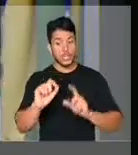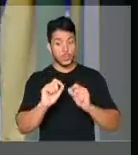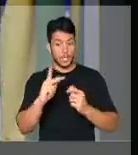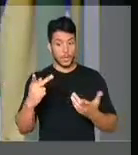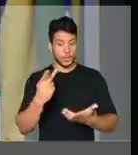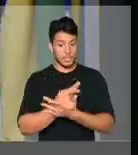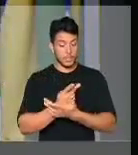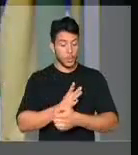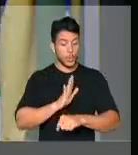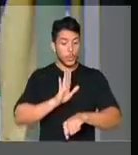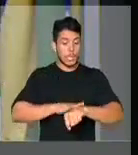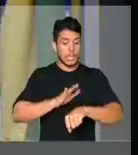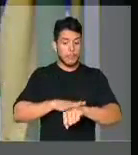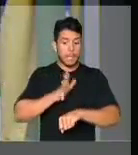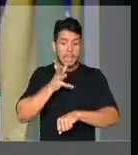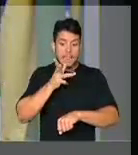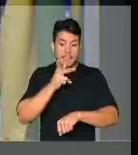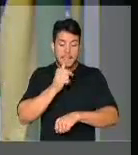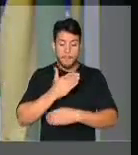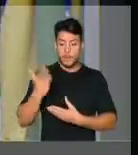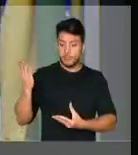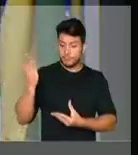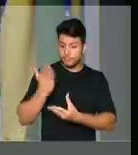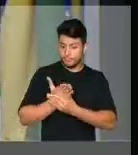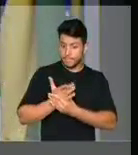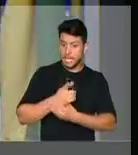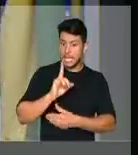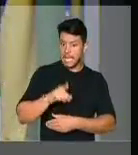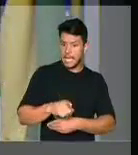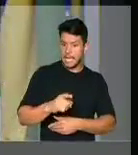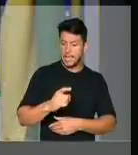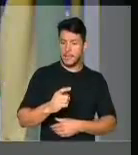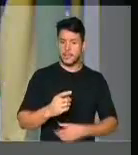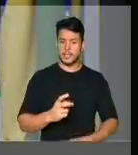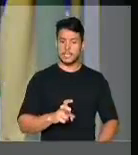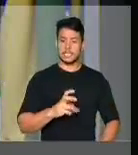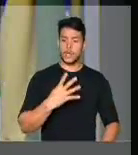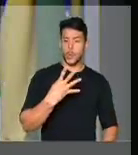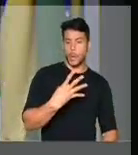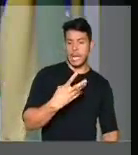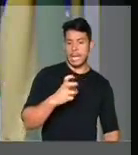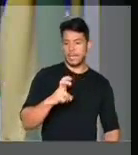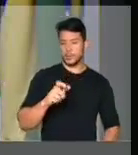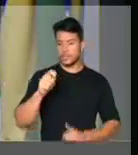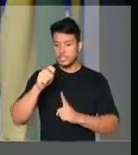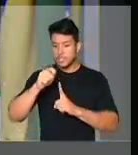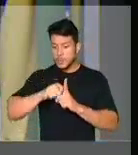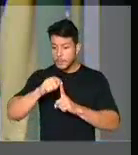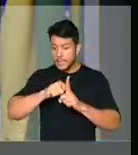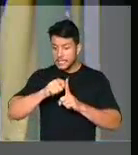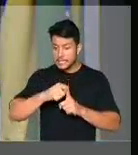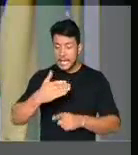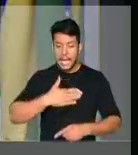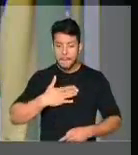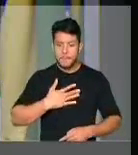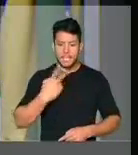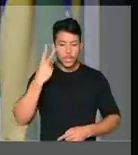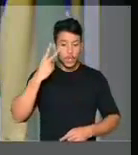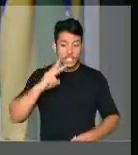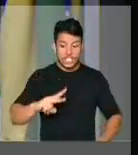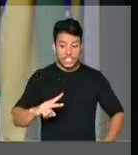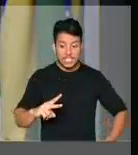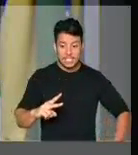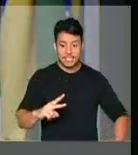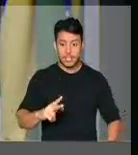Osmar Terra, a média de sentença desse juiz é 4, 5 meses. A minha foi em 2